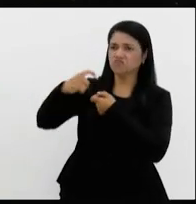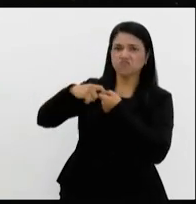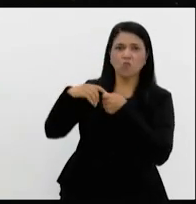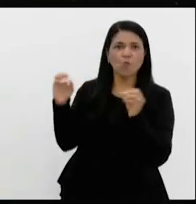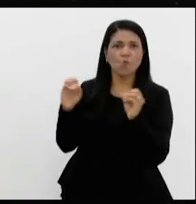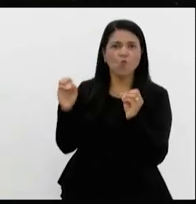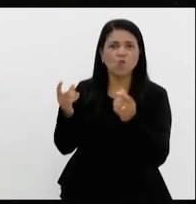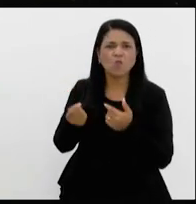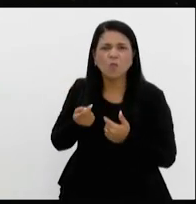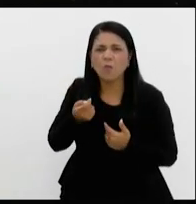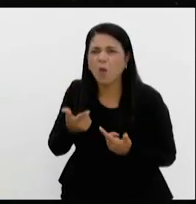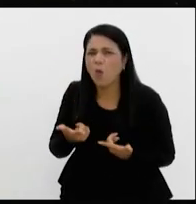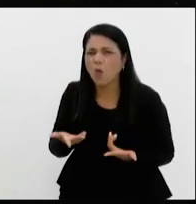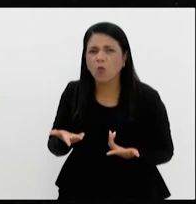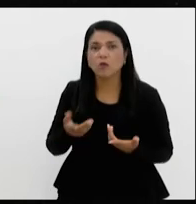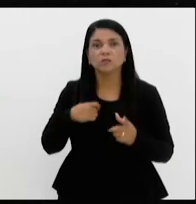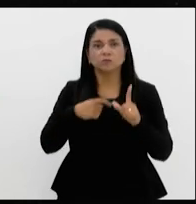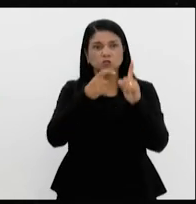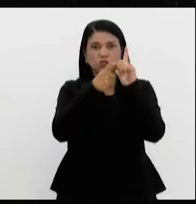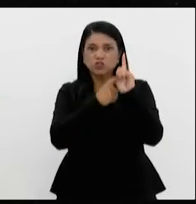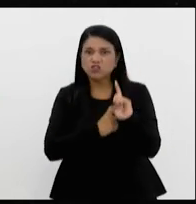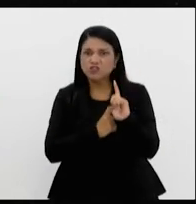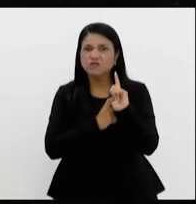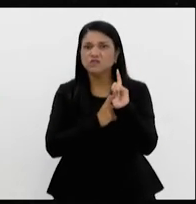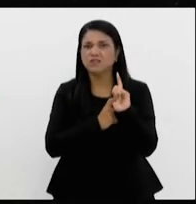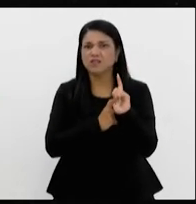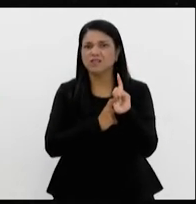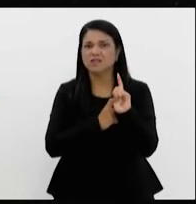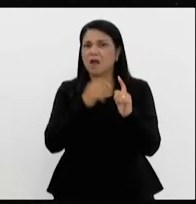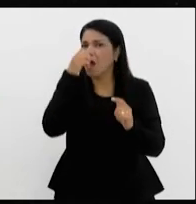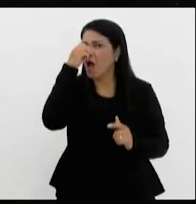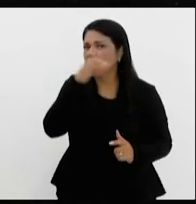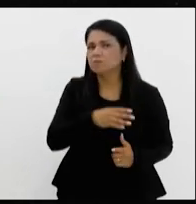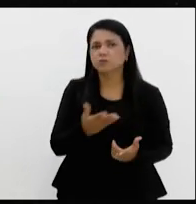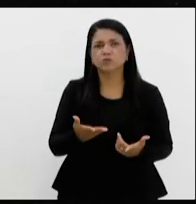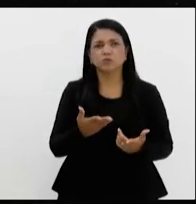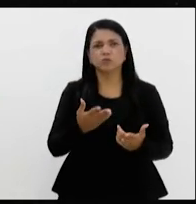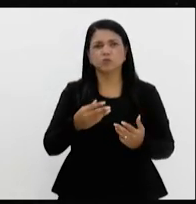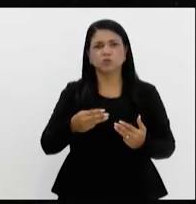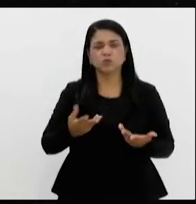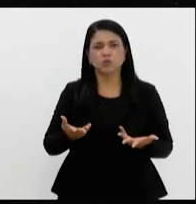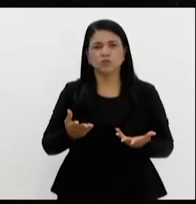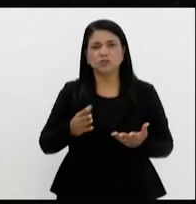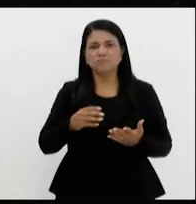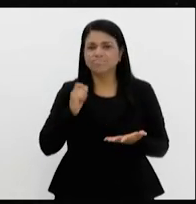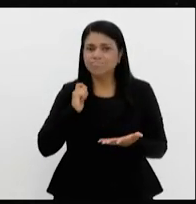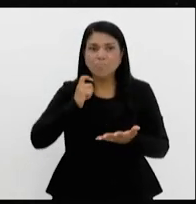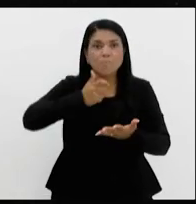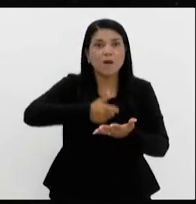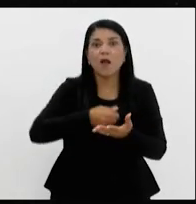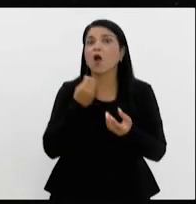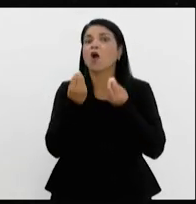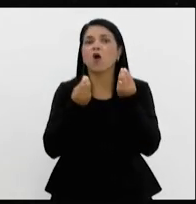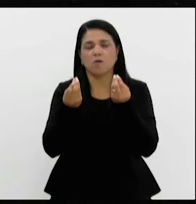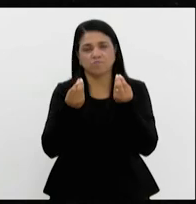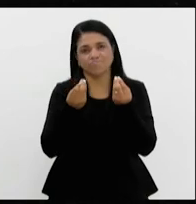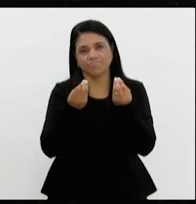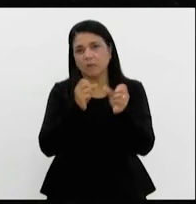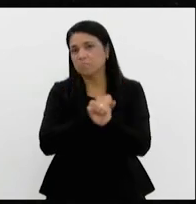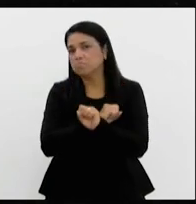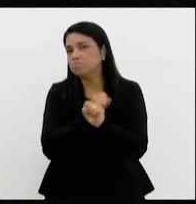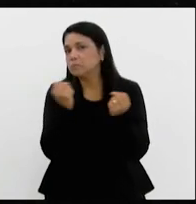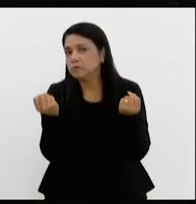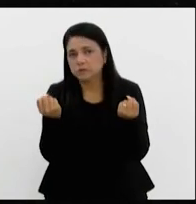na realidade, nós temos uma dívida que é absurda e, praticamente, como disse o ministro, impagável. Como? Isso não existe. Então,